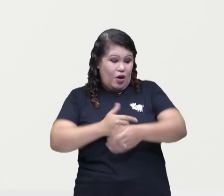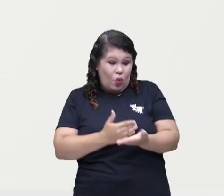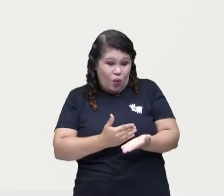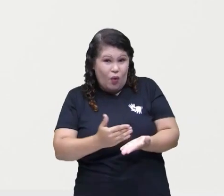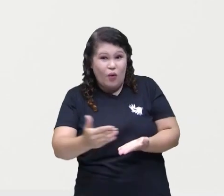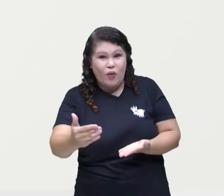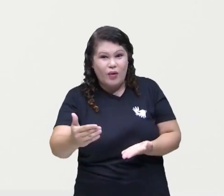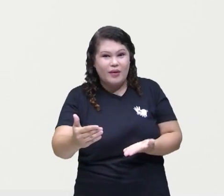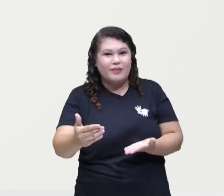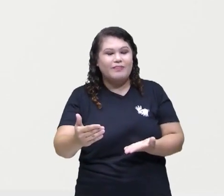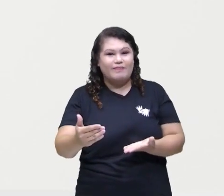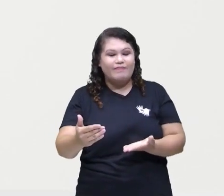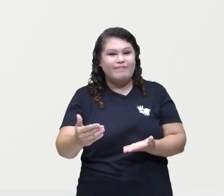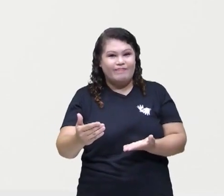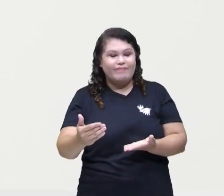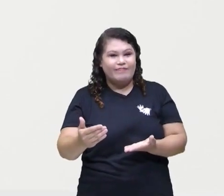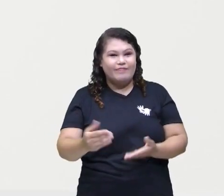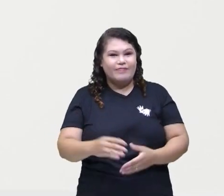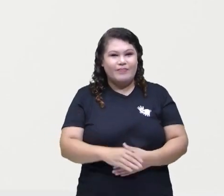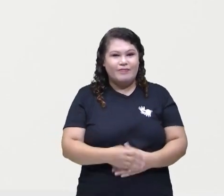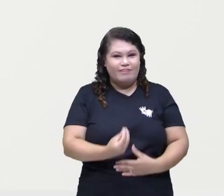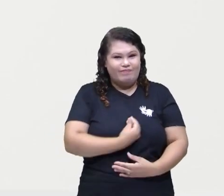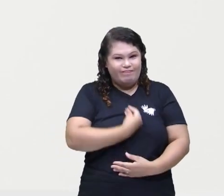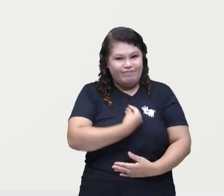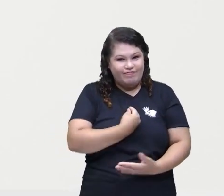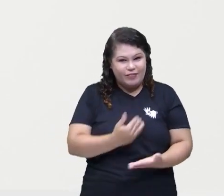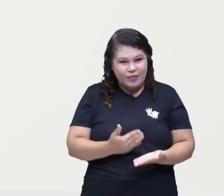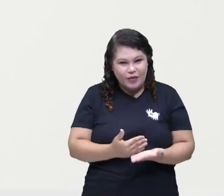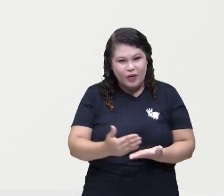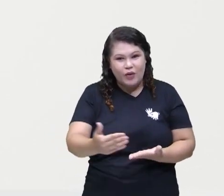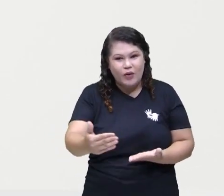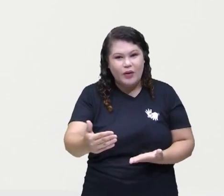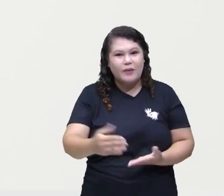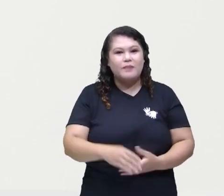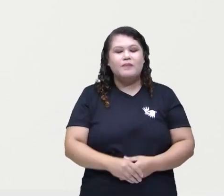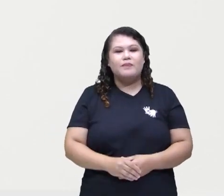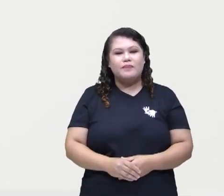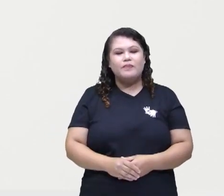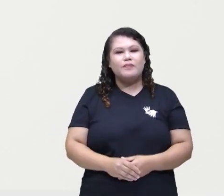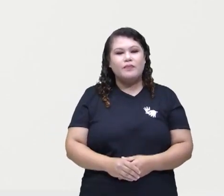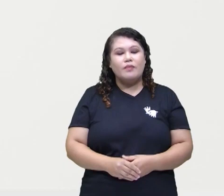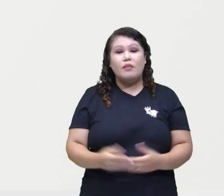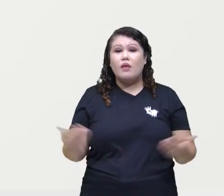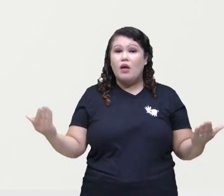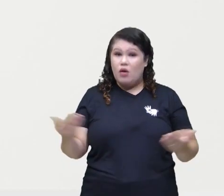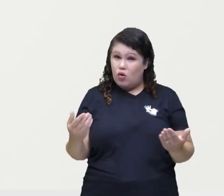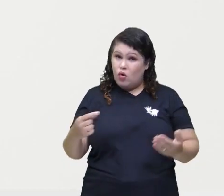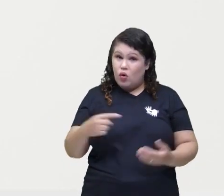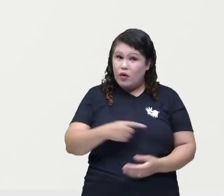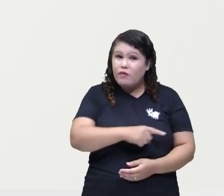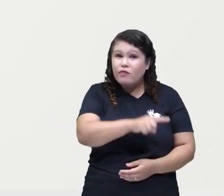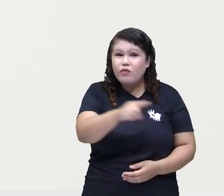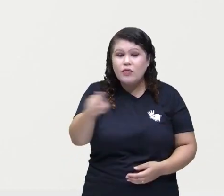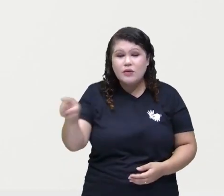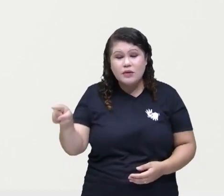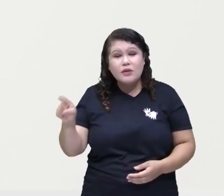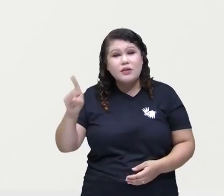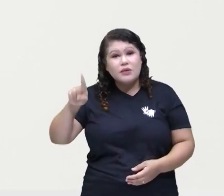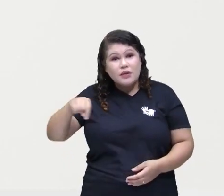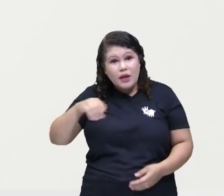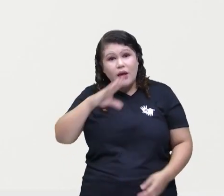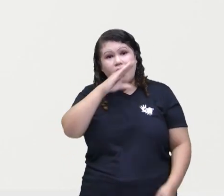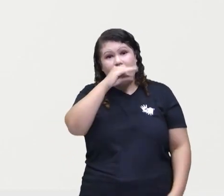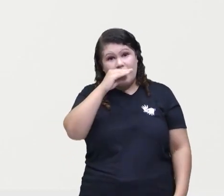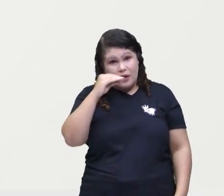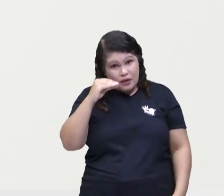neste instante. Vocês se lembram que eu falei que agora vocês são uma criança e antes vocês